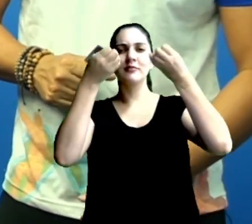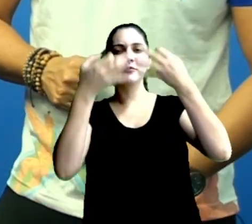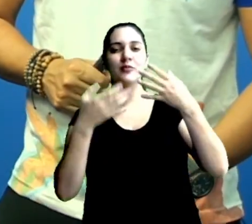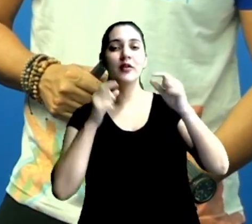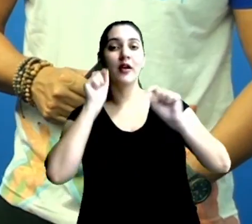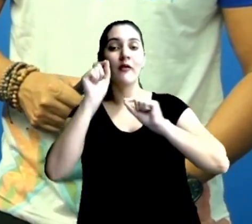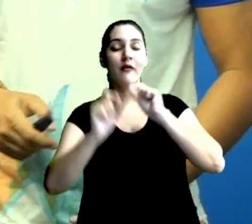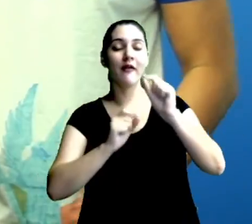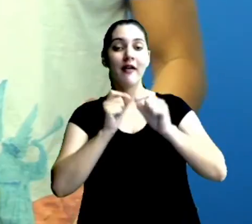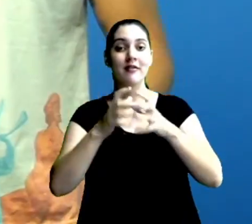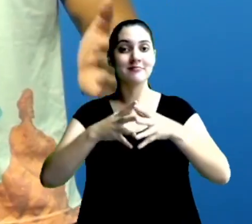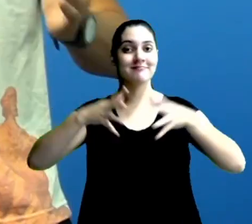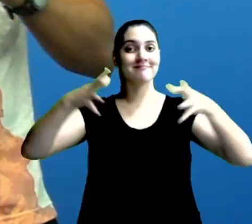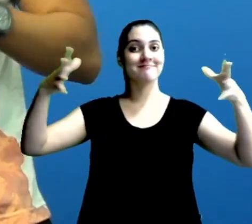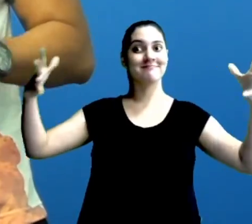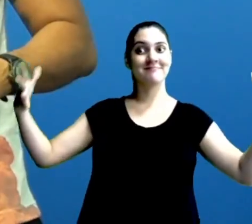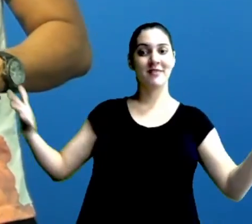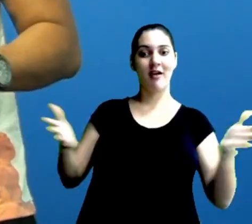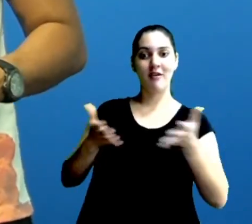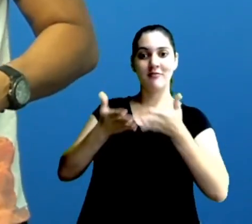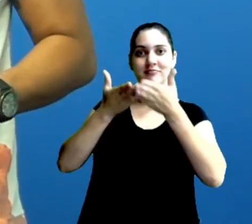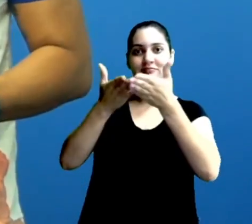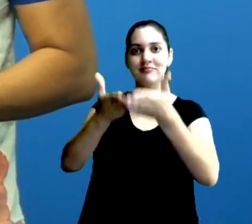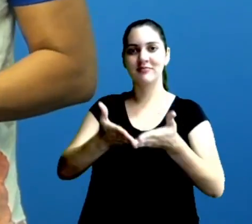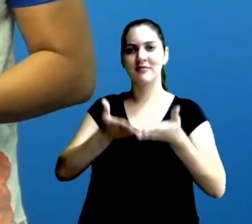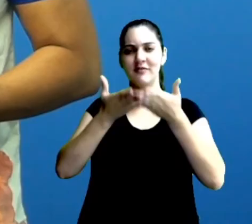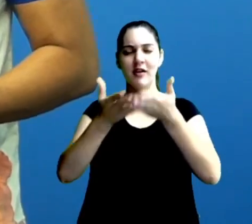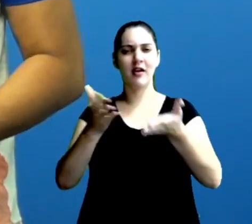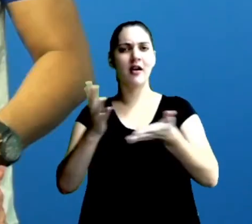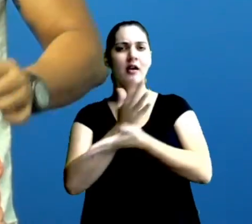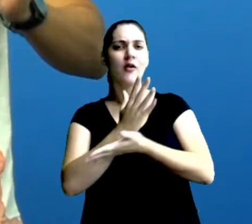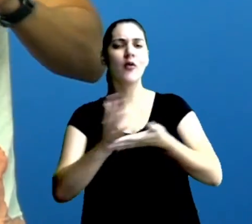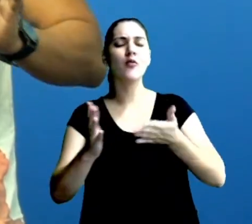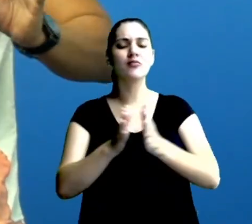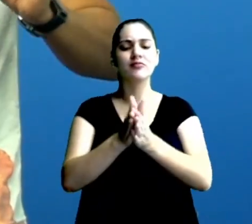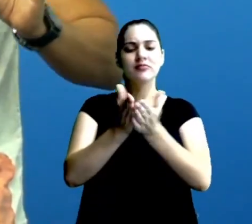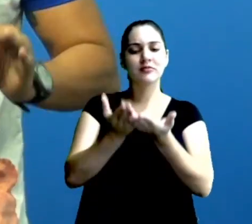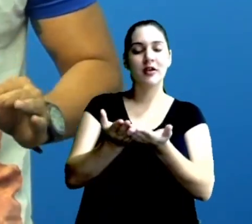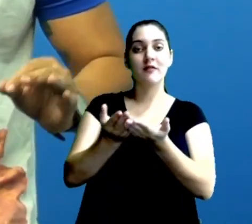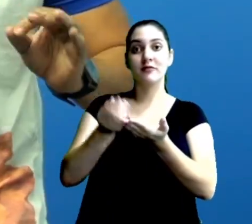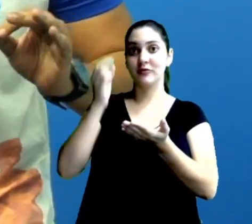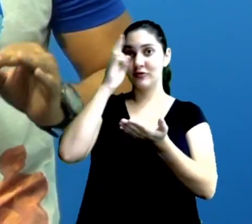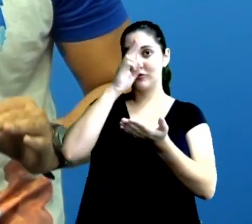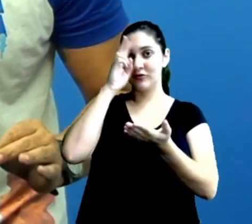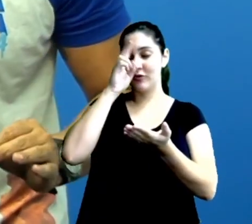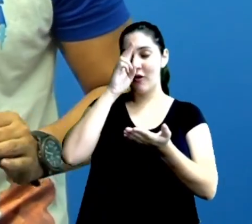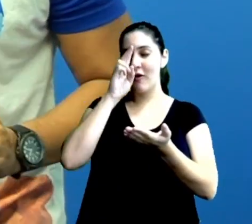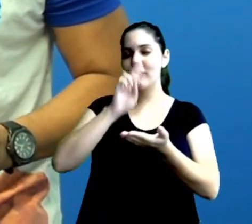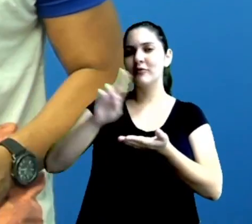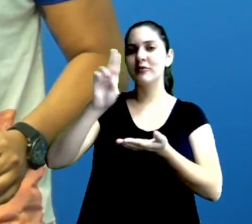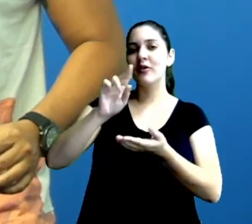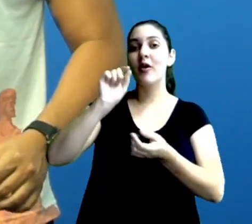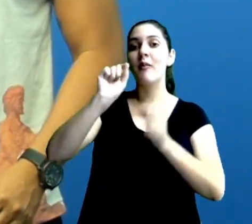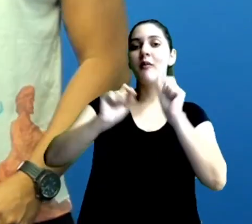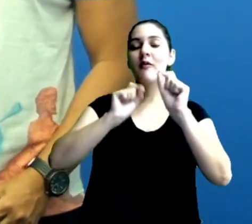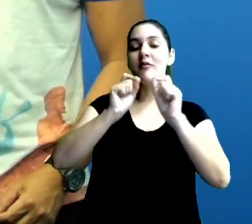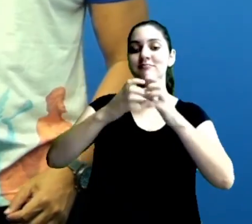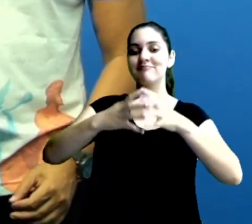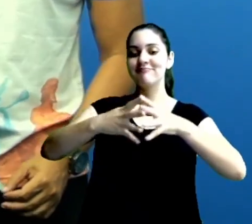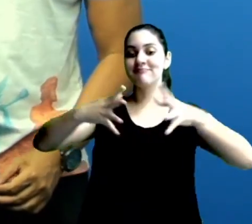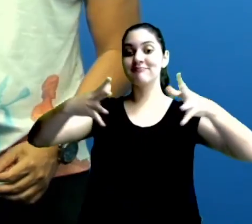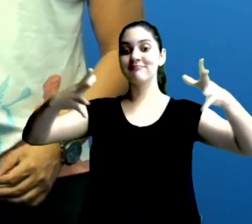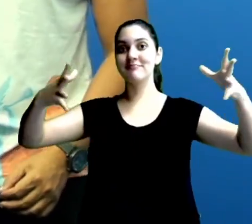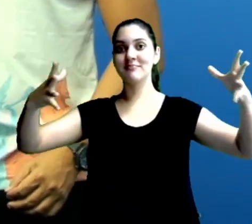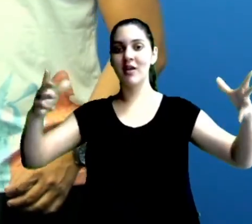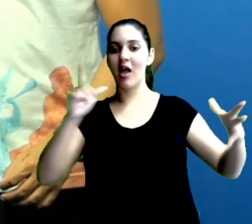grandes navegações. Em alguns livros de História também é chamado de expansão marítima. Então a